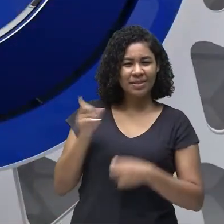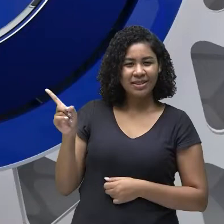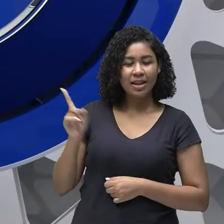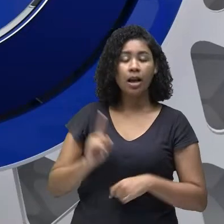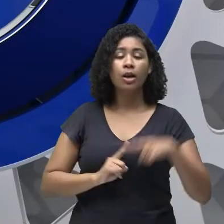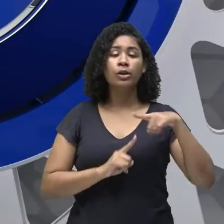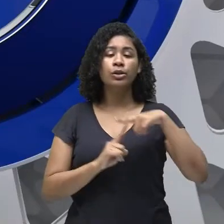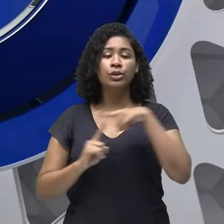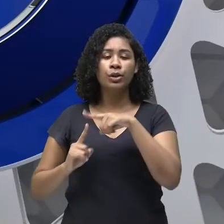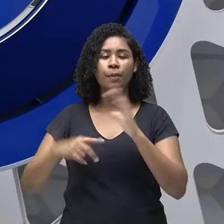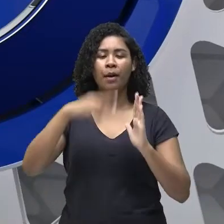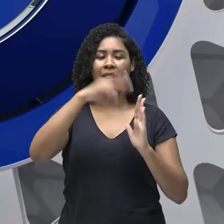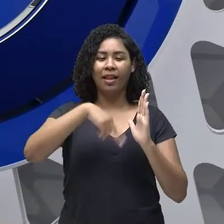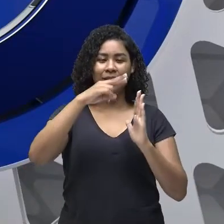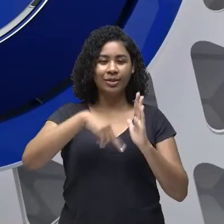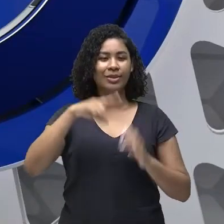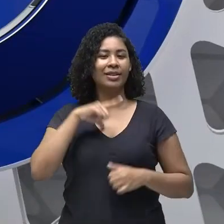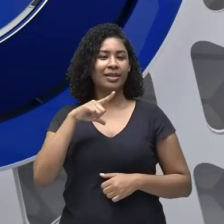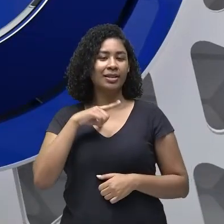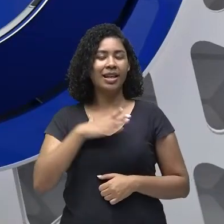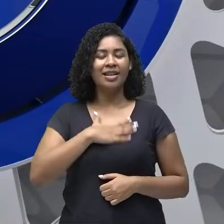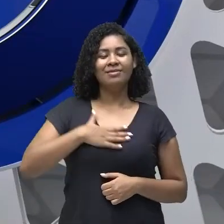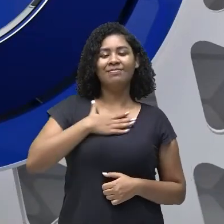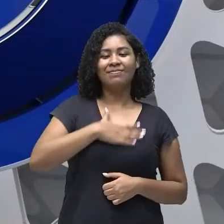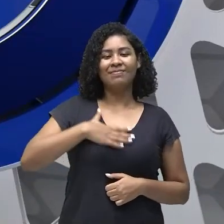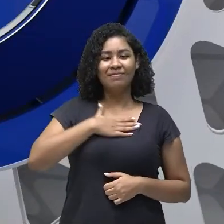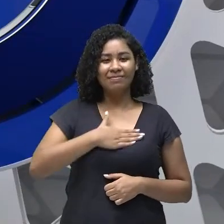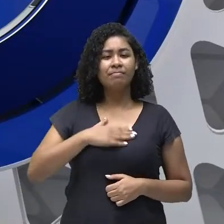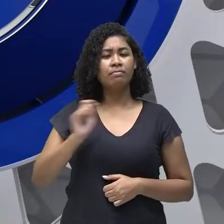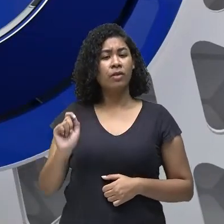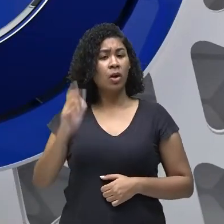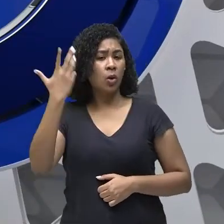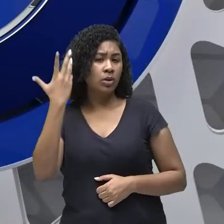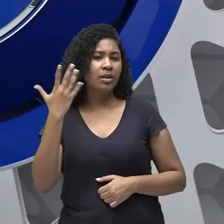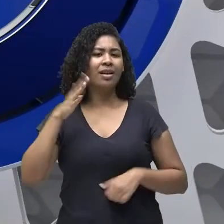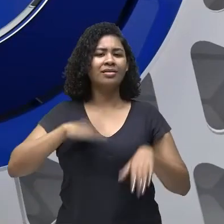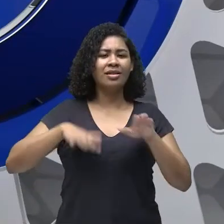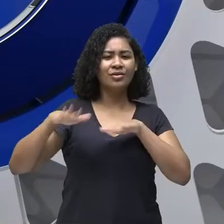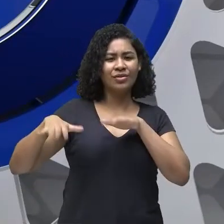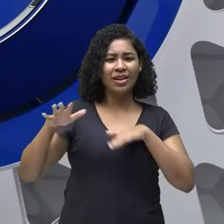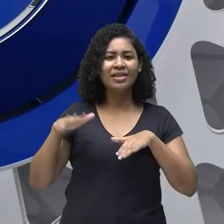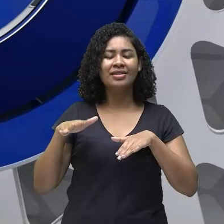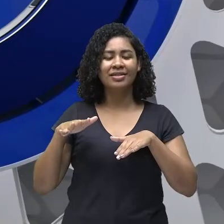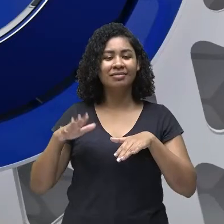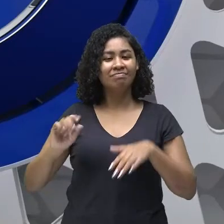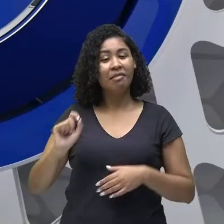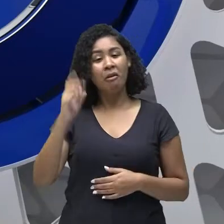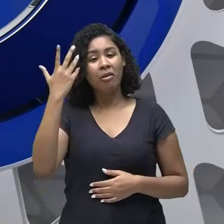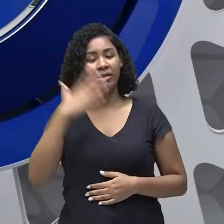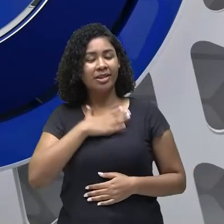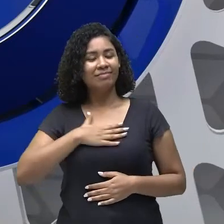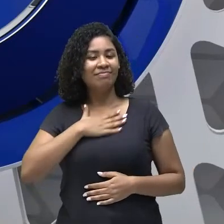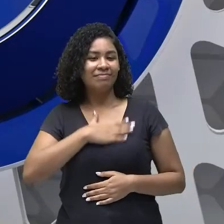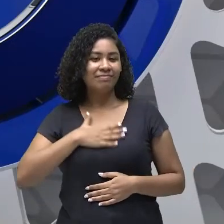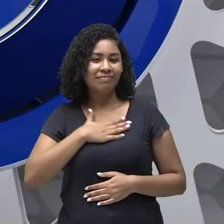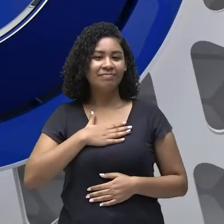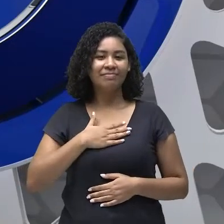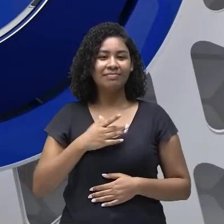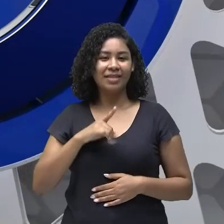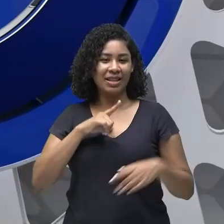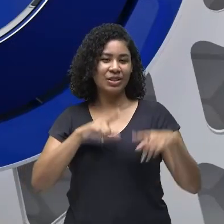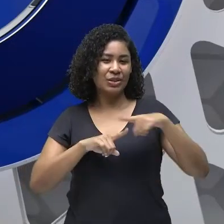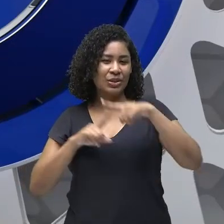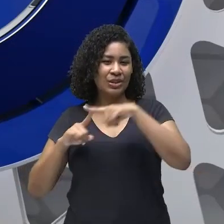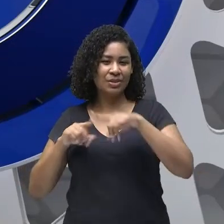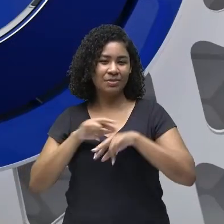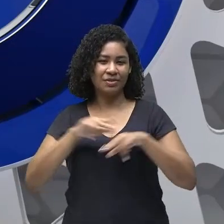tipos de leitura para entretenimento, algumas situações que acontecem a leitura para entretenimento, que são os comic books, né, que são